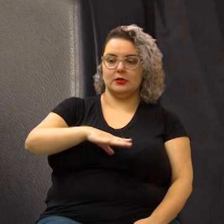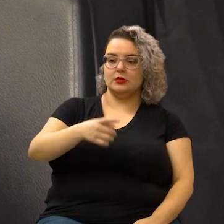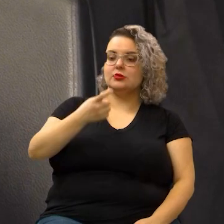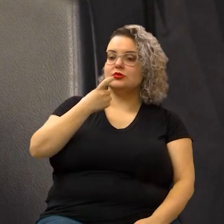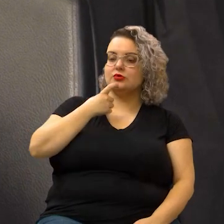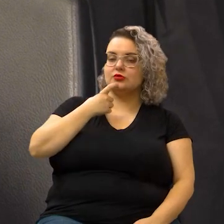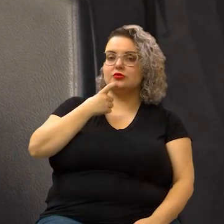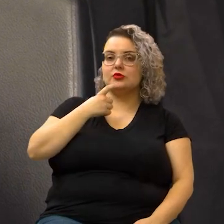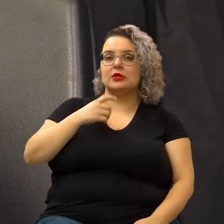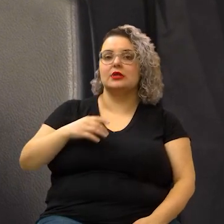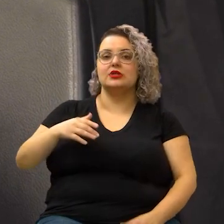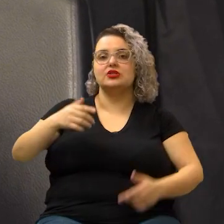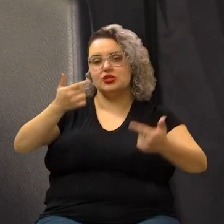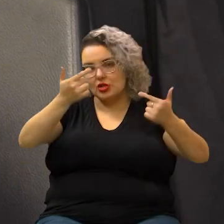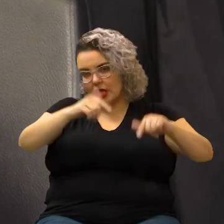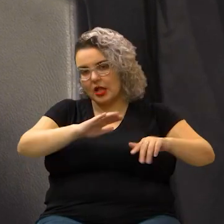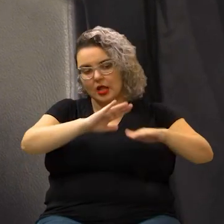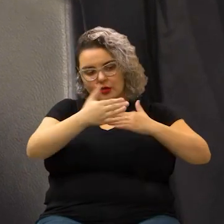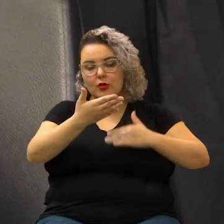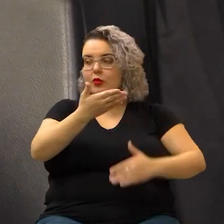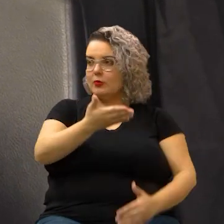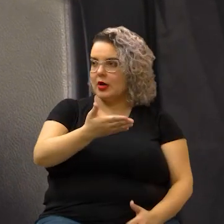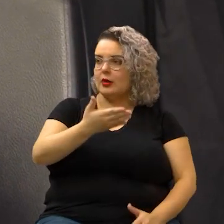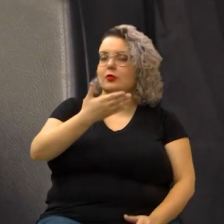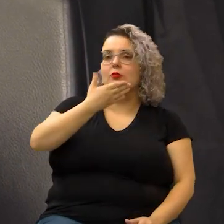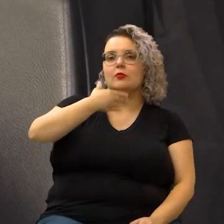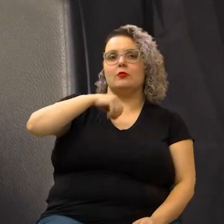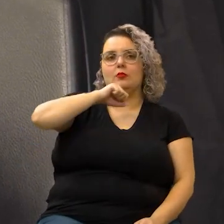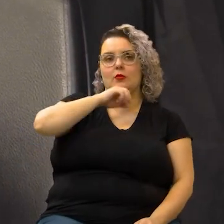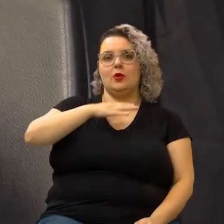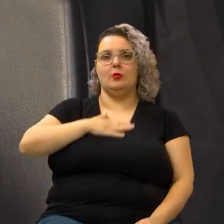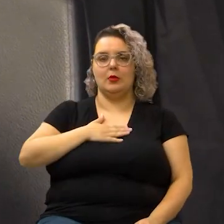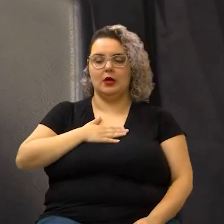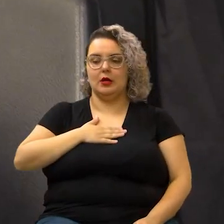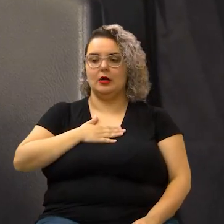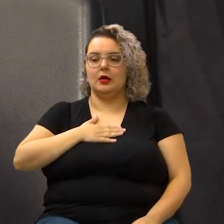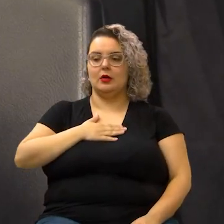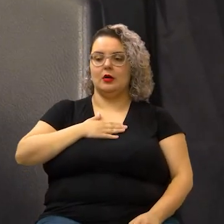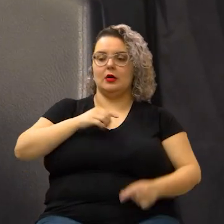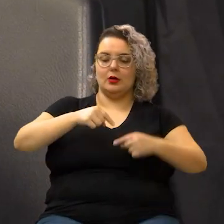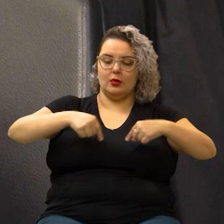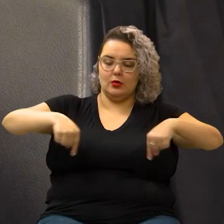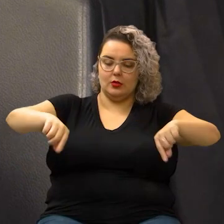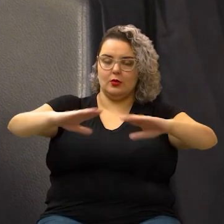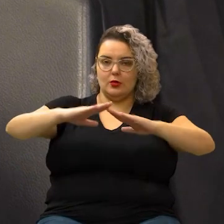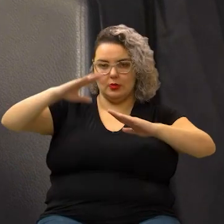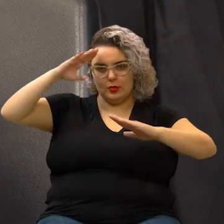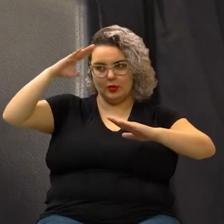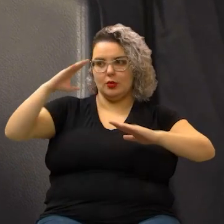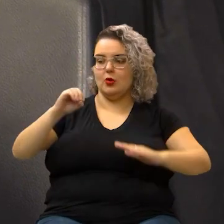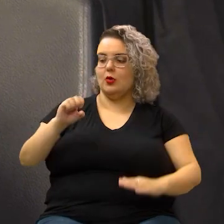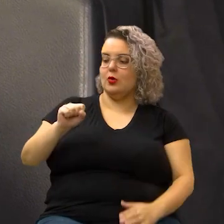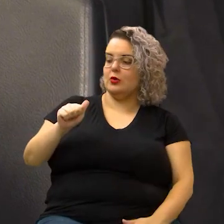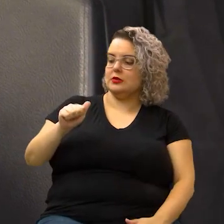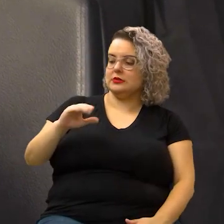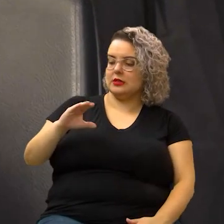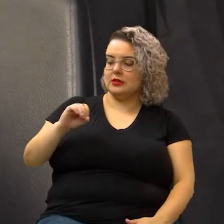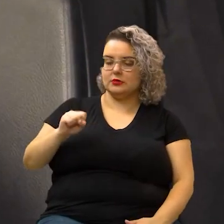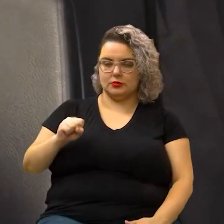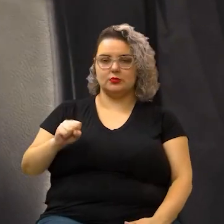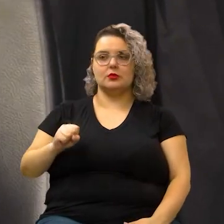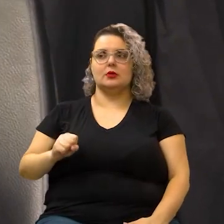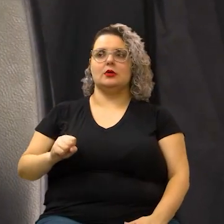né? Nasci já no distrito do Campo Grande. Então, meu pai, ele servia o quartel, ele era de Osasco, servia aqui